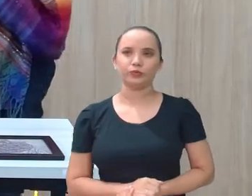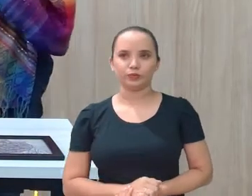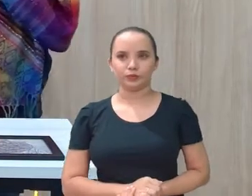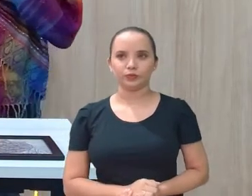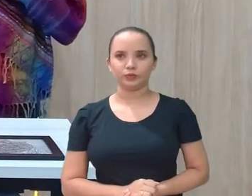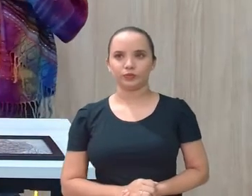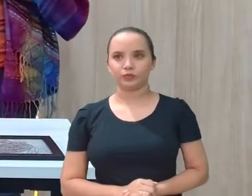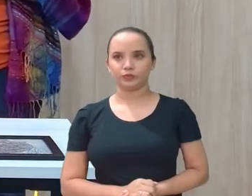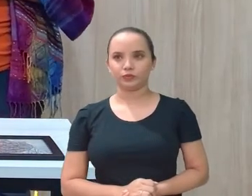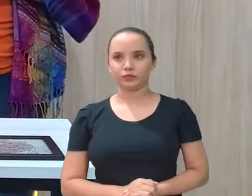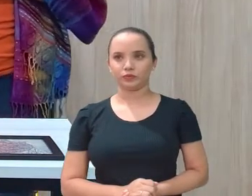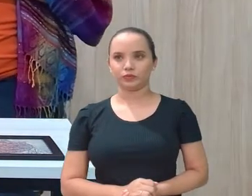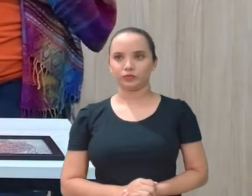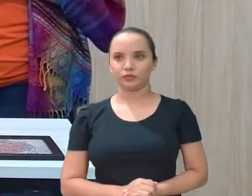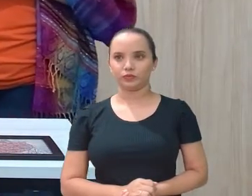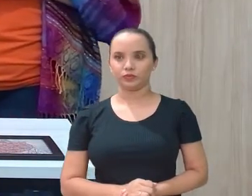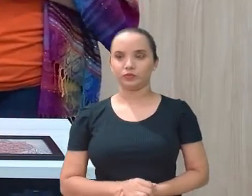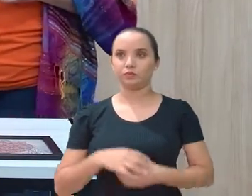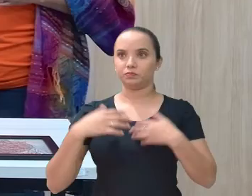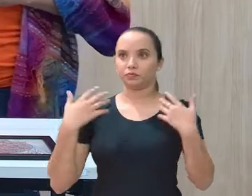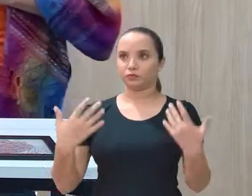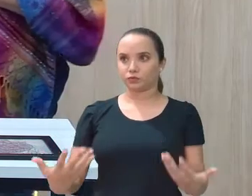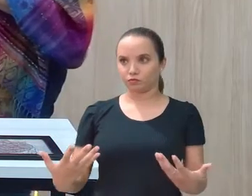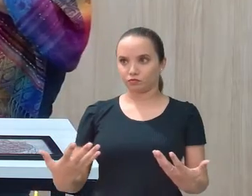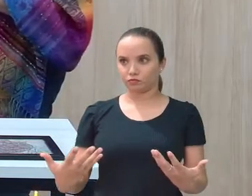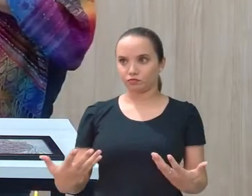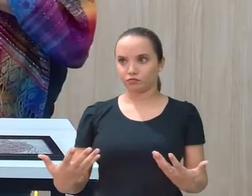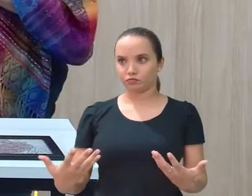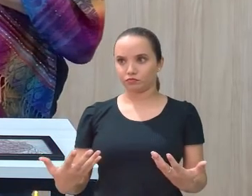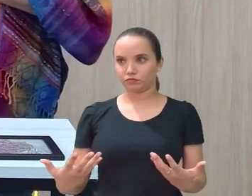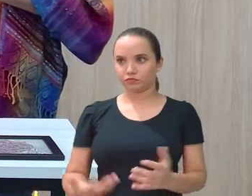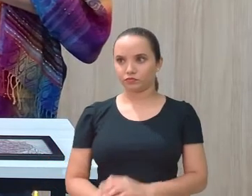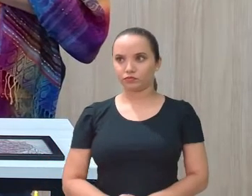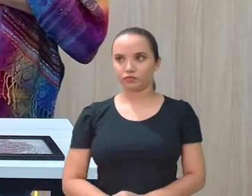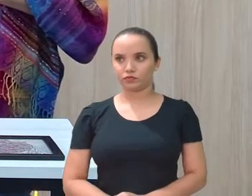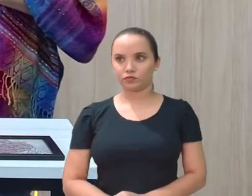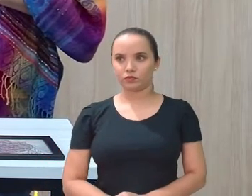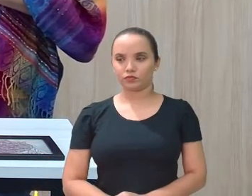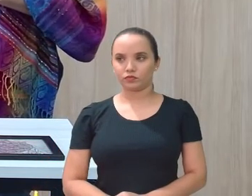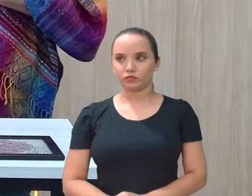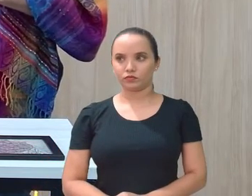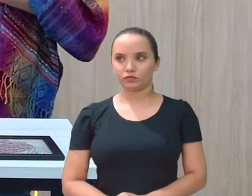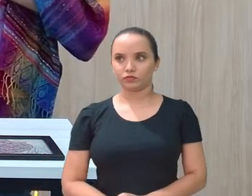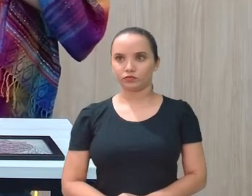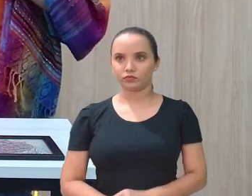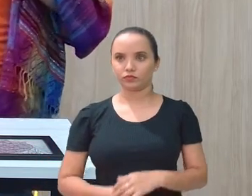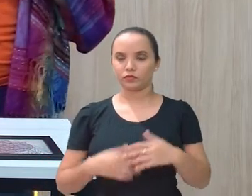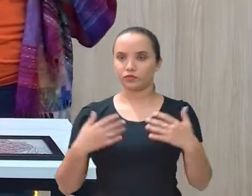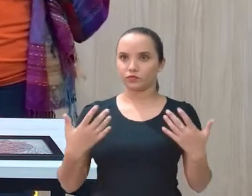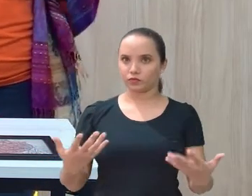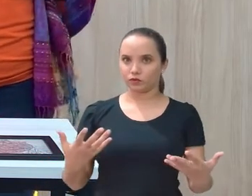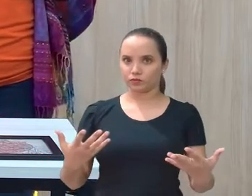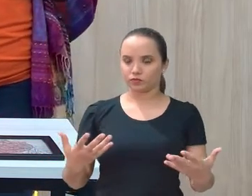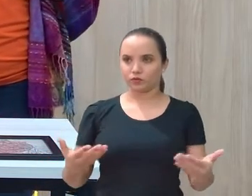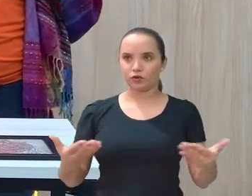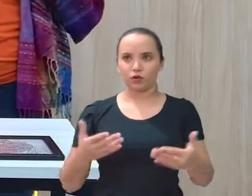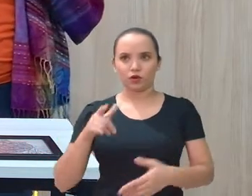água forte. Bom, vamos para o próximo slide. Vamos falar